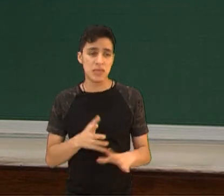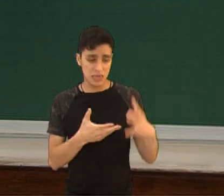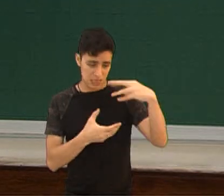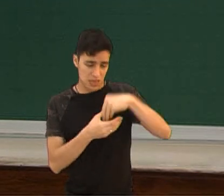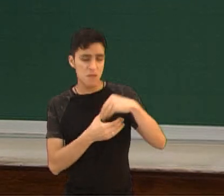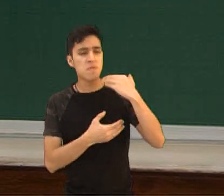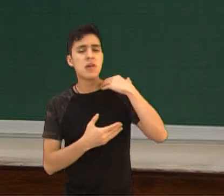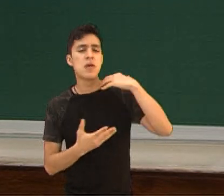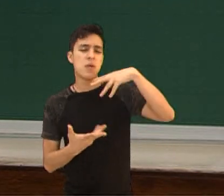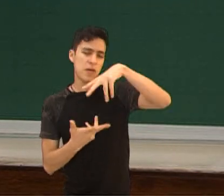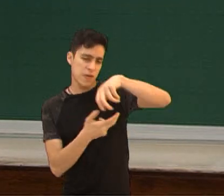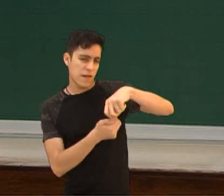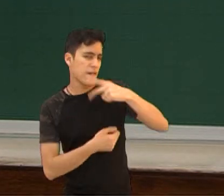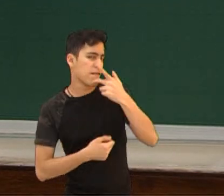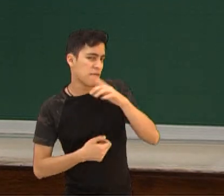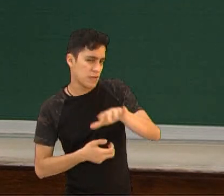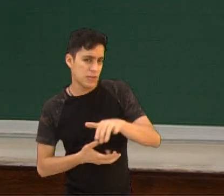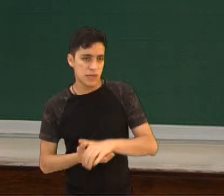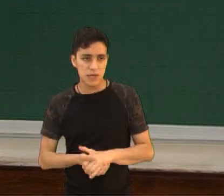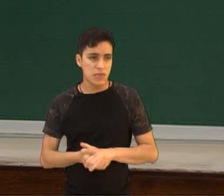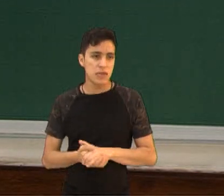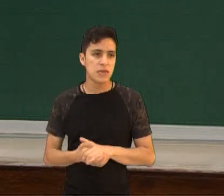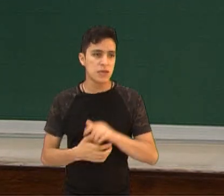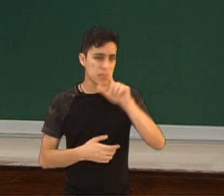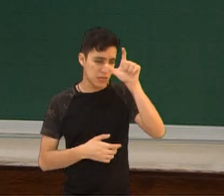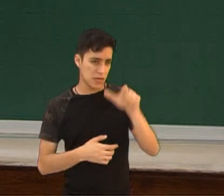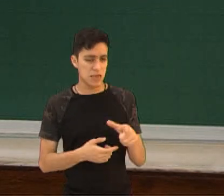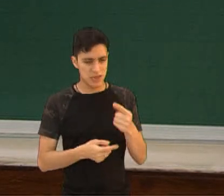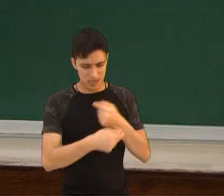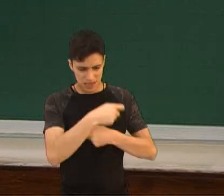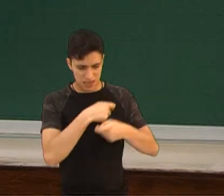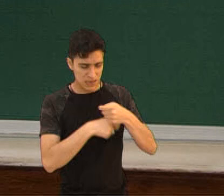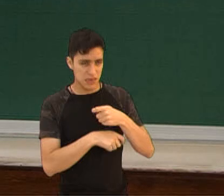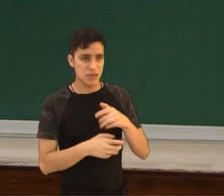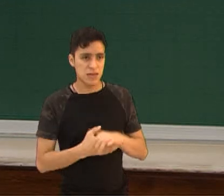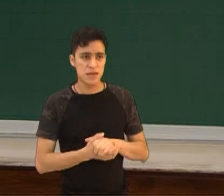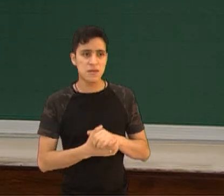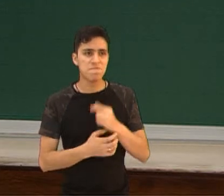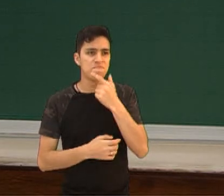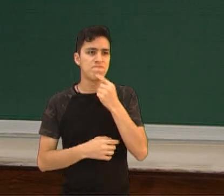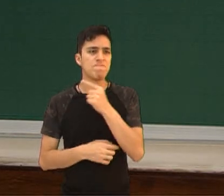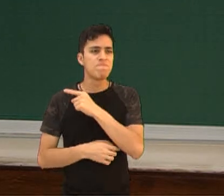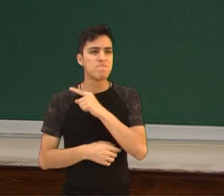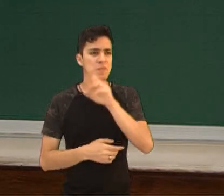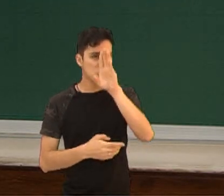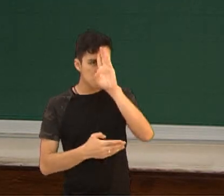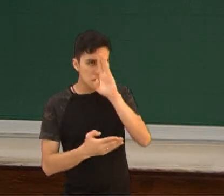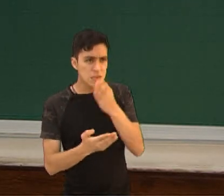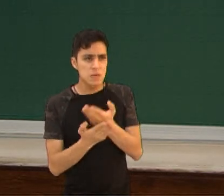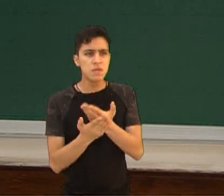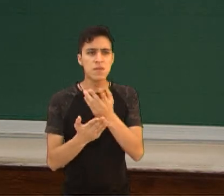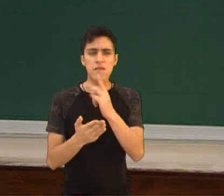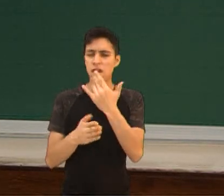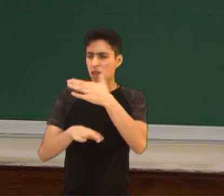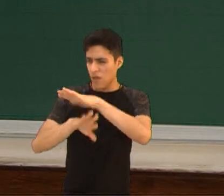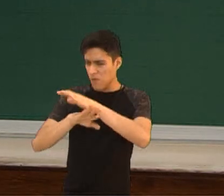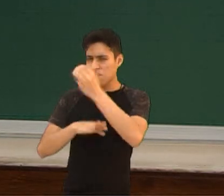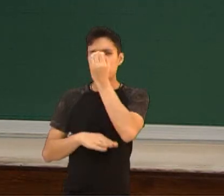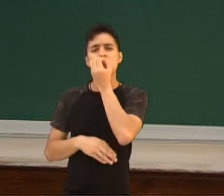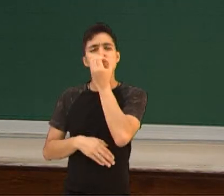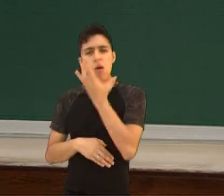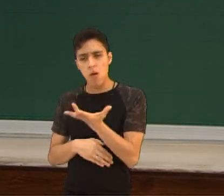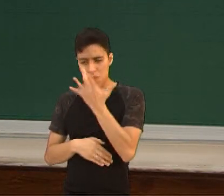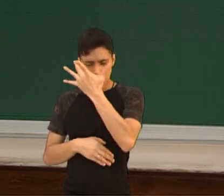Mundial, inclusive o economista Wangwa, ele acredita que isso vai trazer benefícios, que a população vai ser